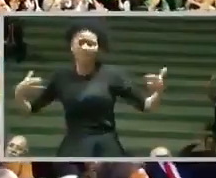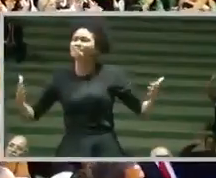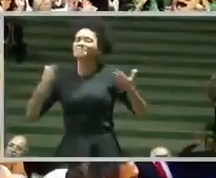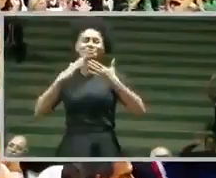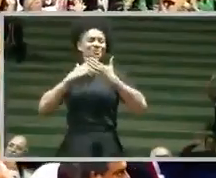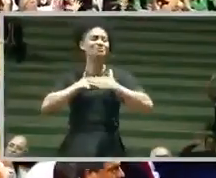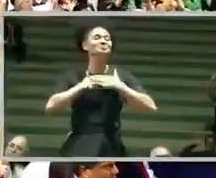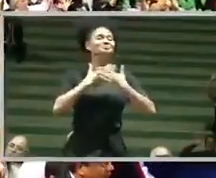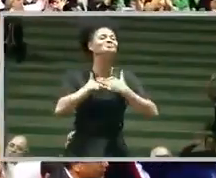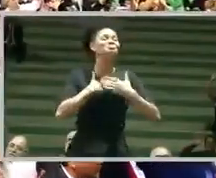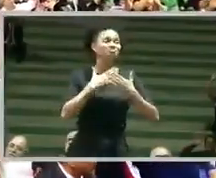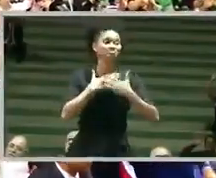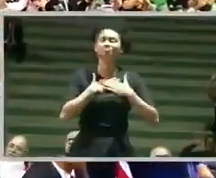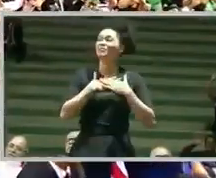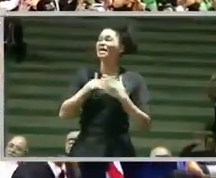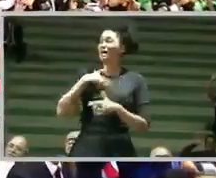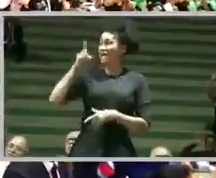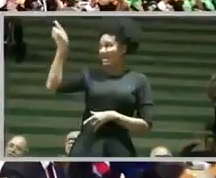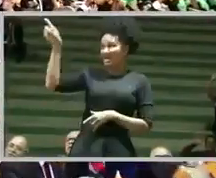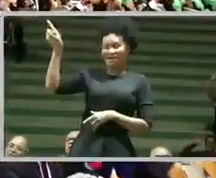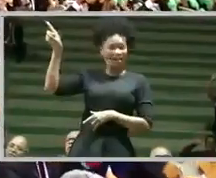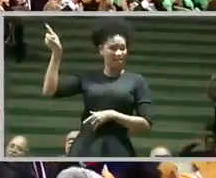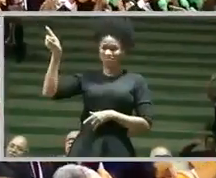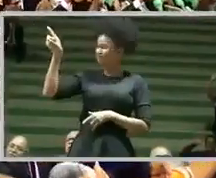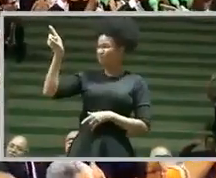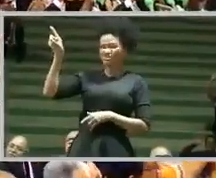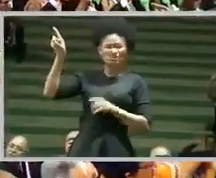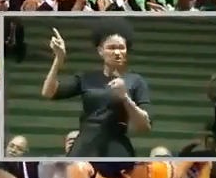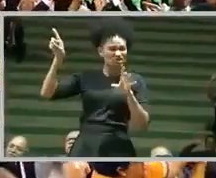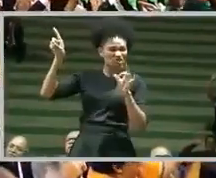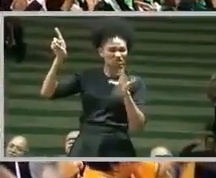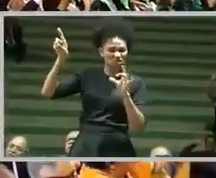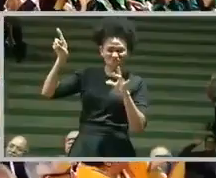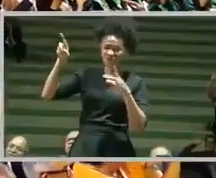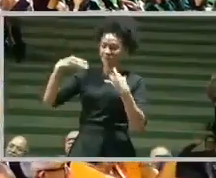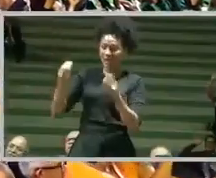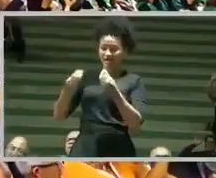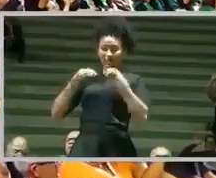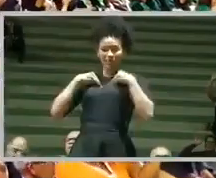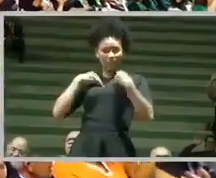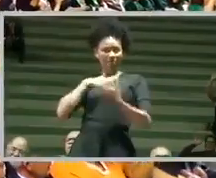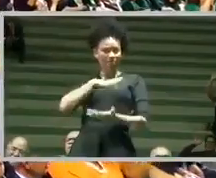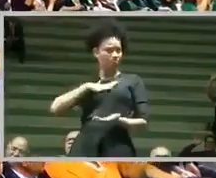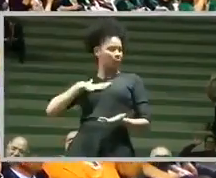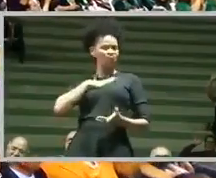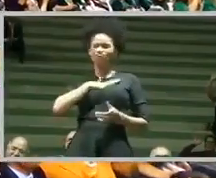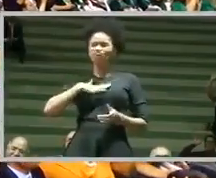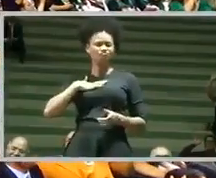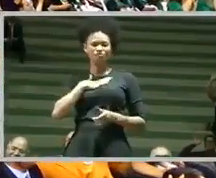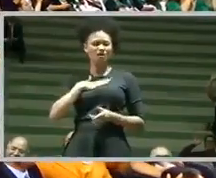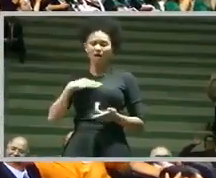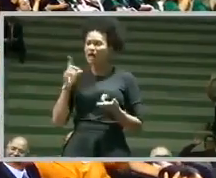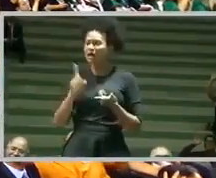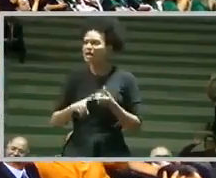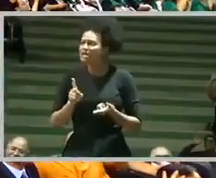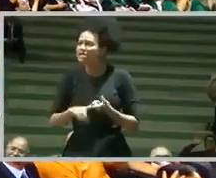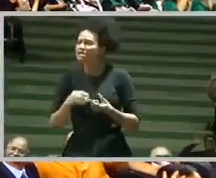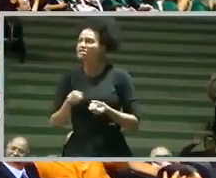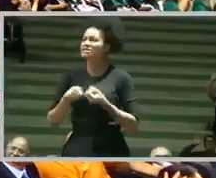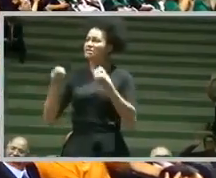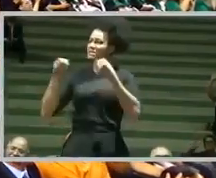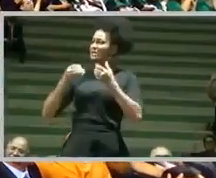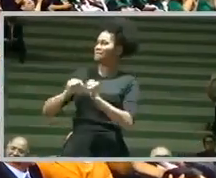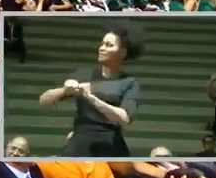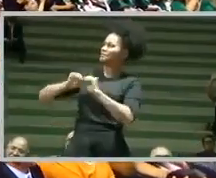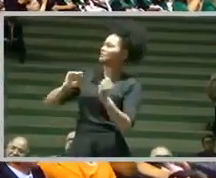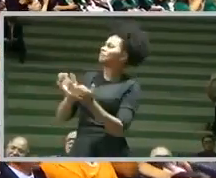mim. Ele não faz só para me satisfazer, nem para ser